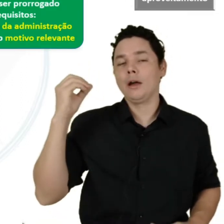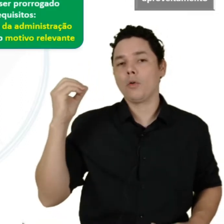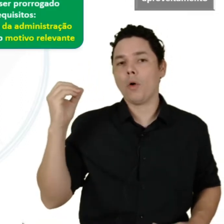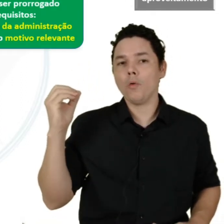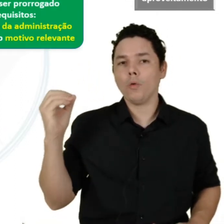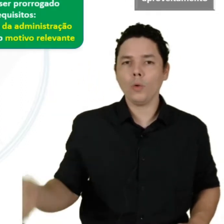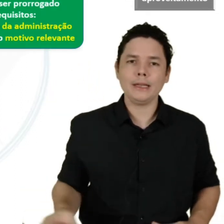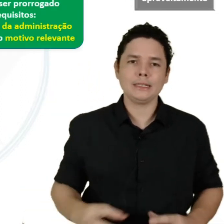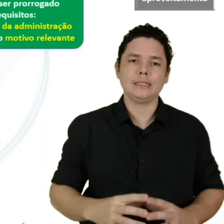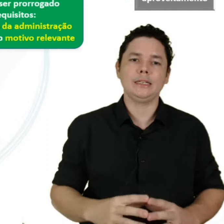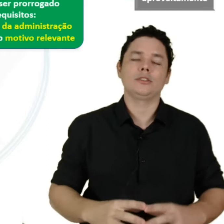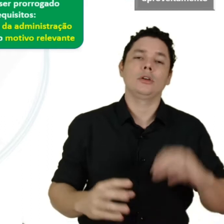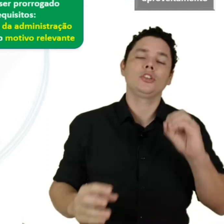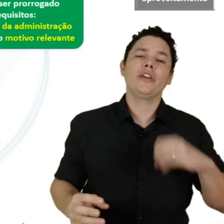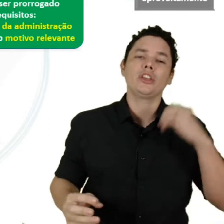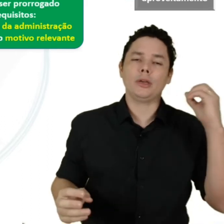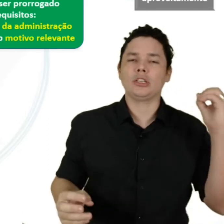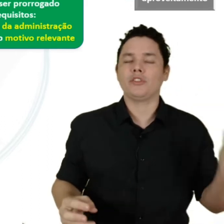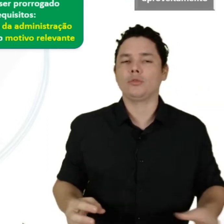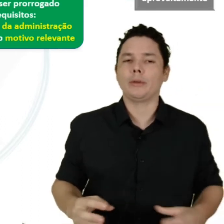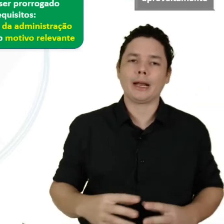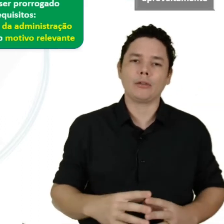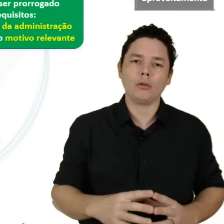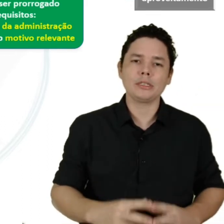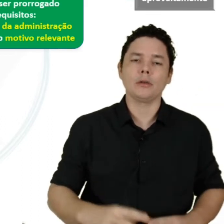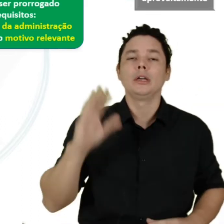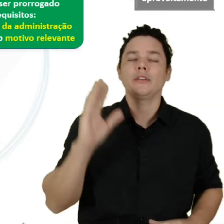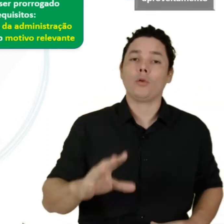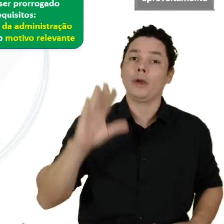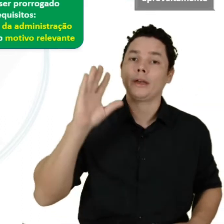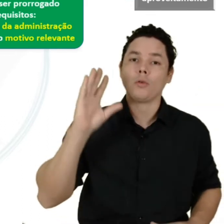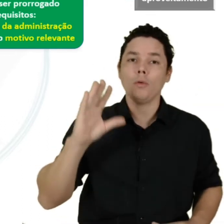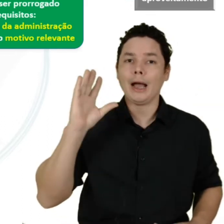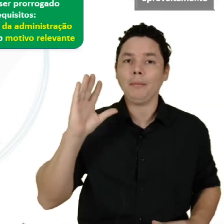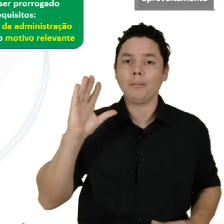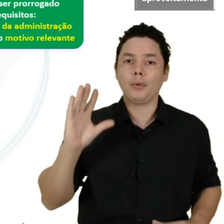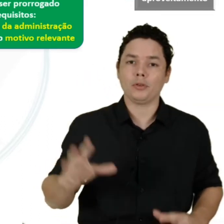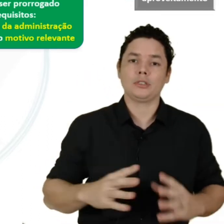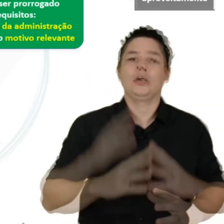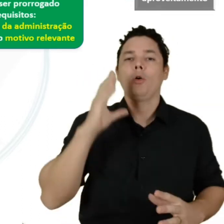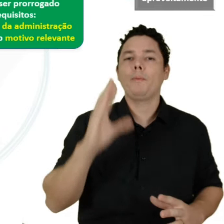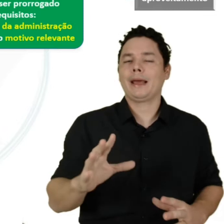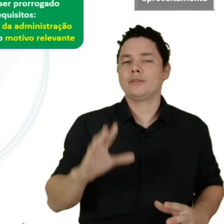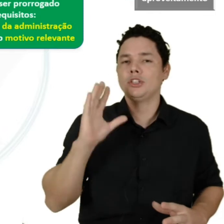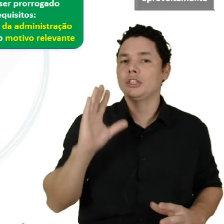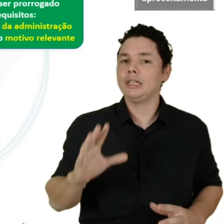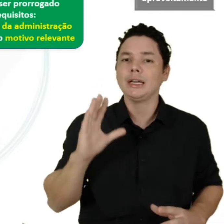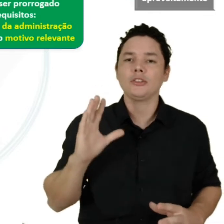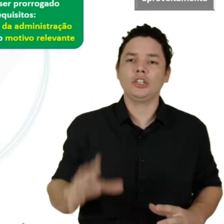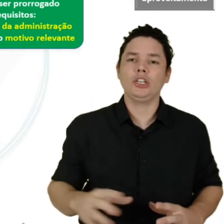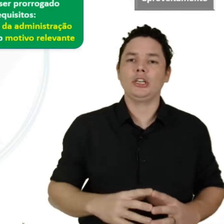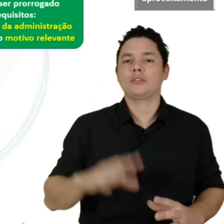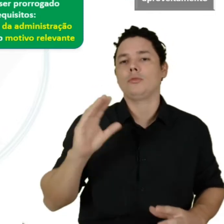ocorrerá com o exercício, diferentemente da investidura para cargo em comissão, que vai ocorrer com a posse. O prazo é de